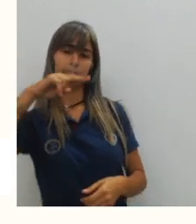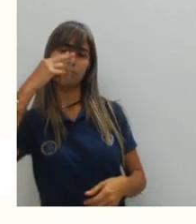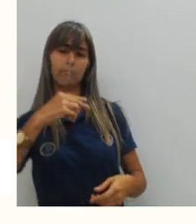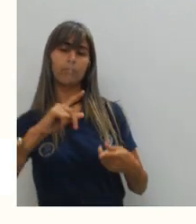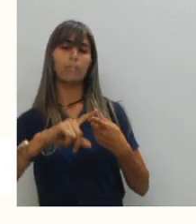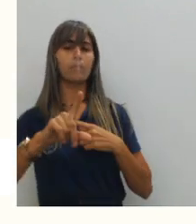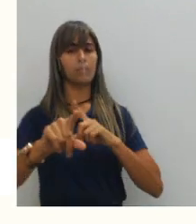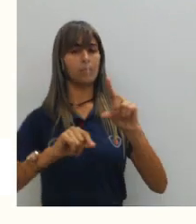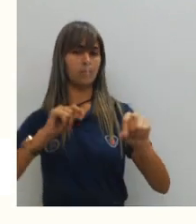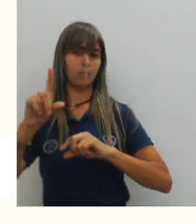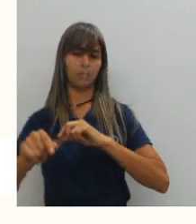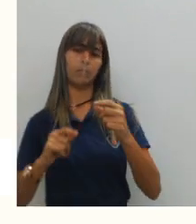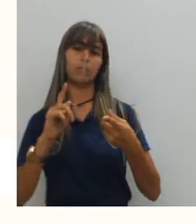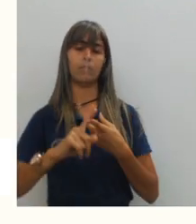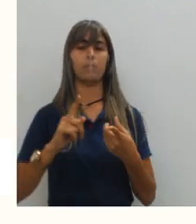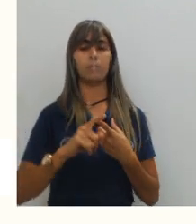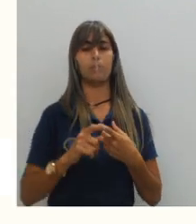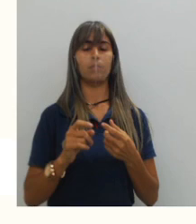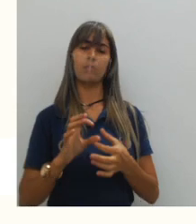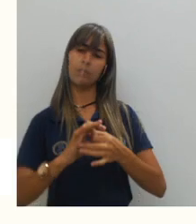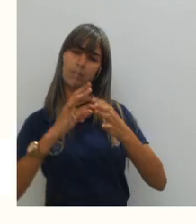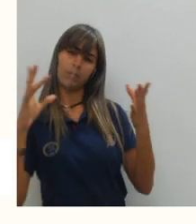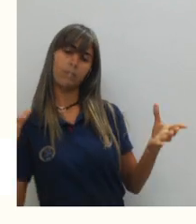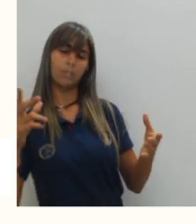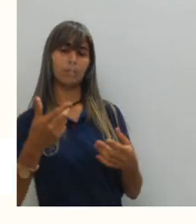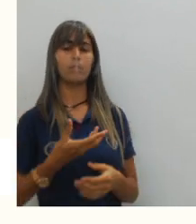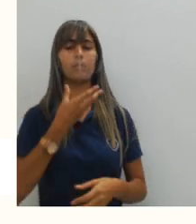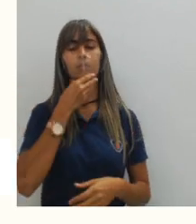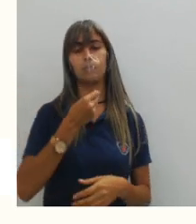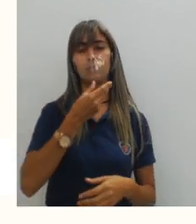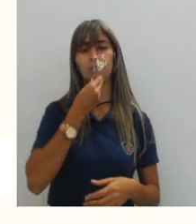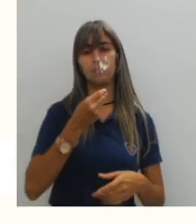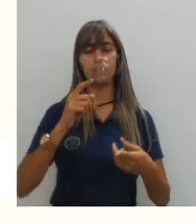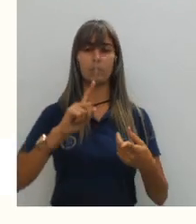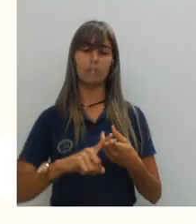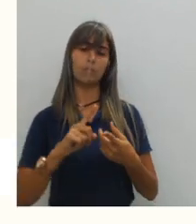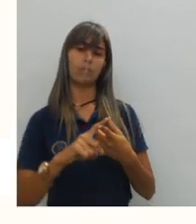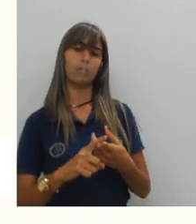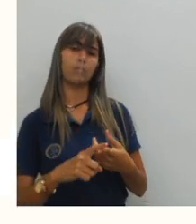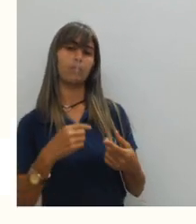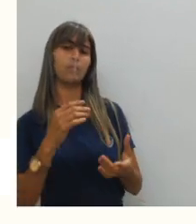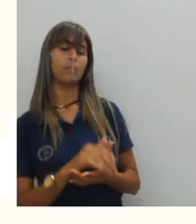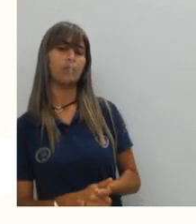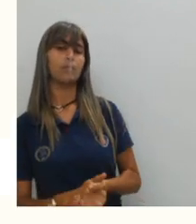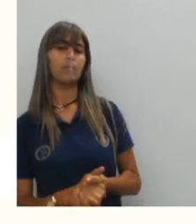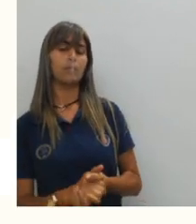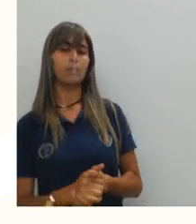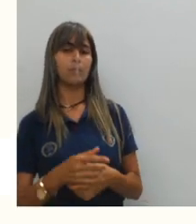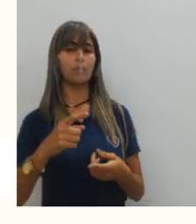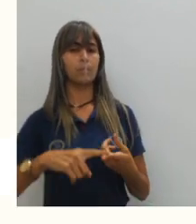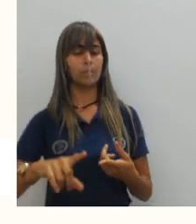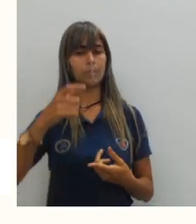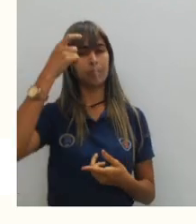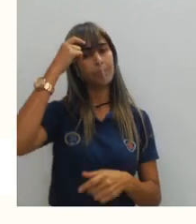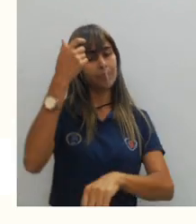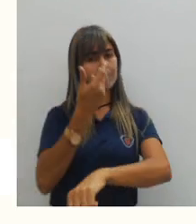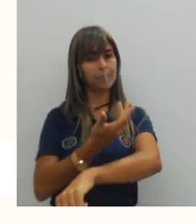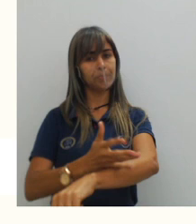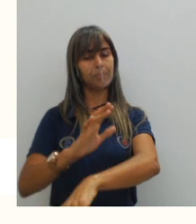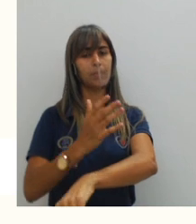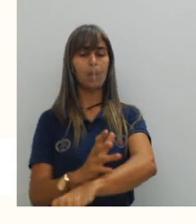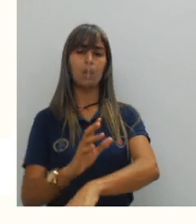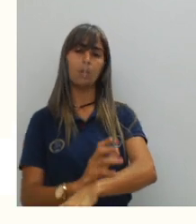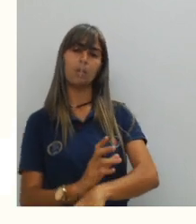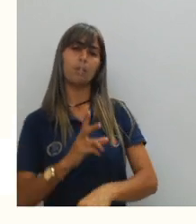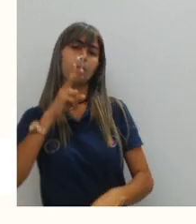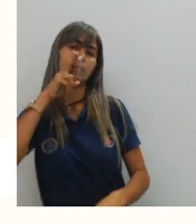determinado pela habilidade e disposição do homem em adotar certos tipos de conduta racional prática. As